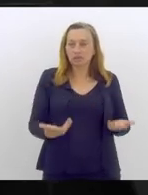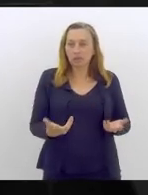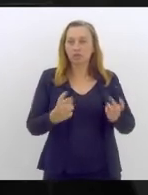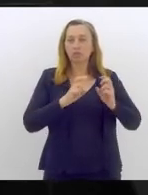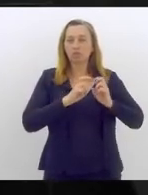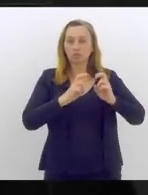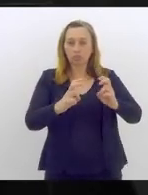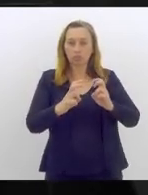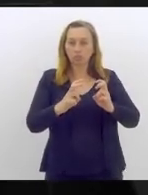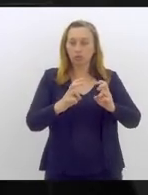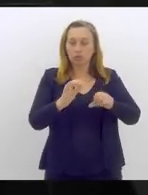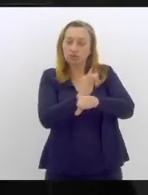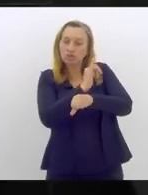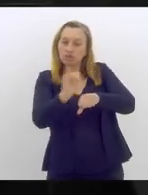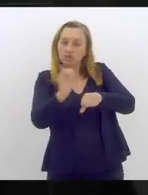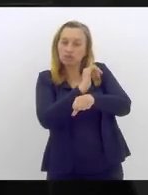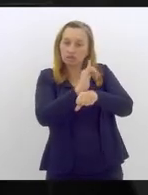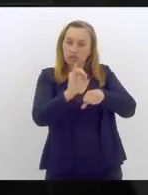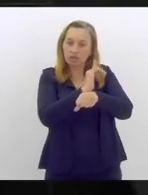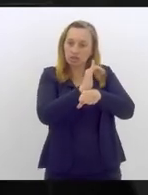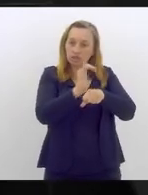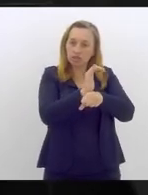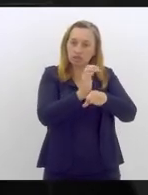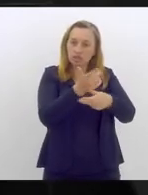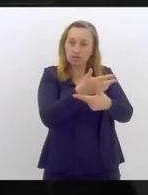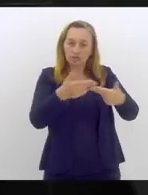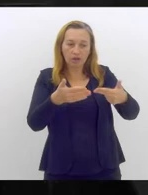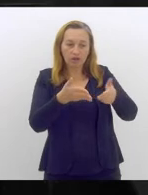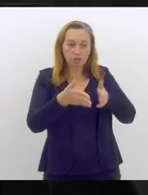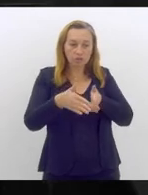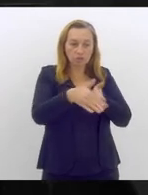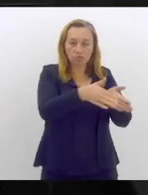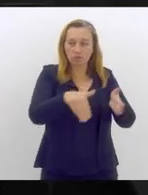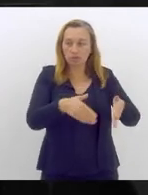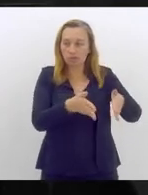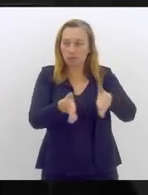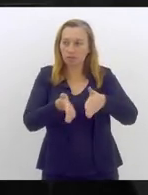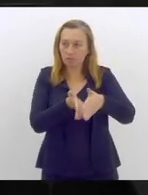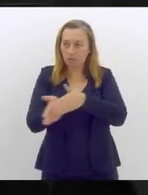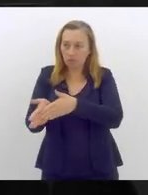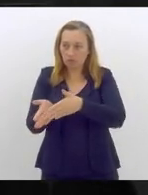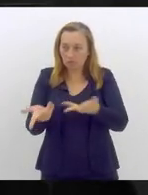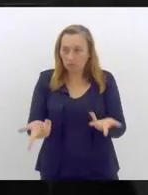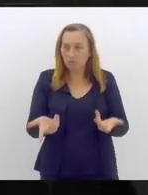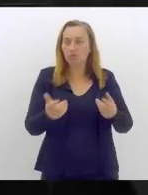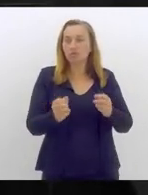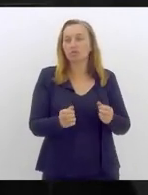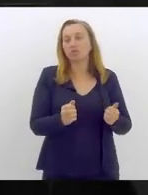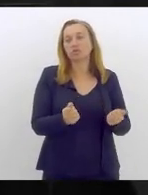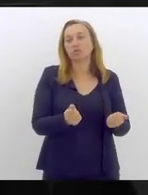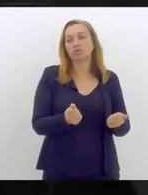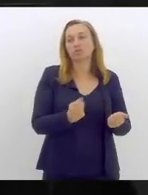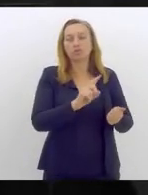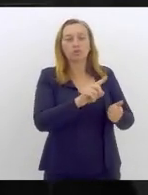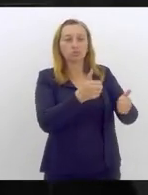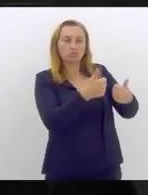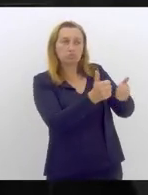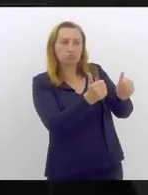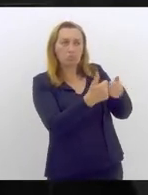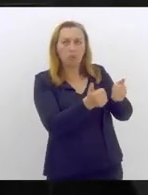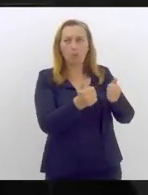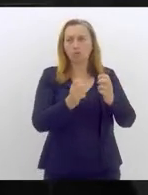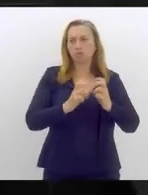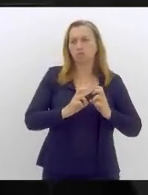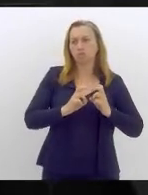transporte que articula coordena aglutina é passageiros que depois vão usuários que depois vão Através de outros modais